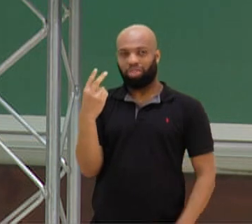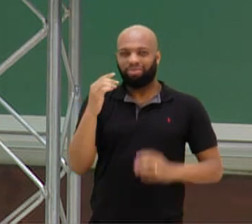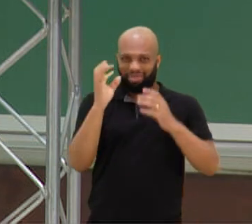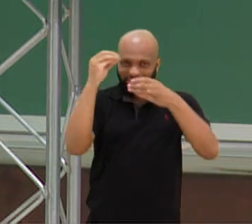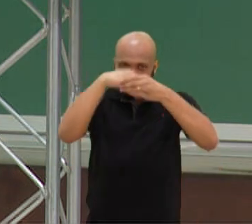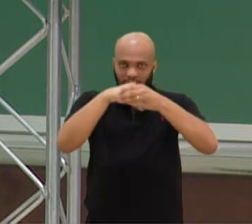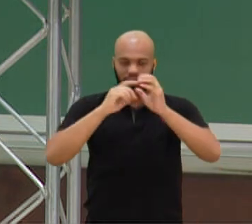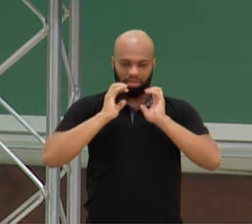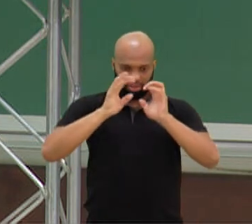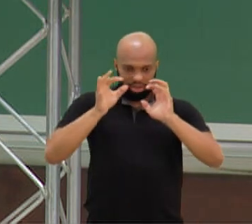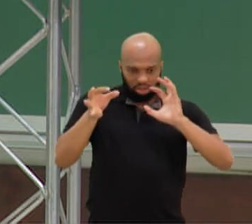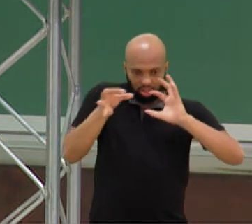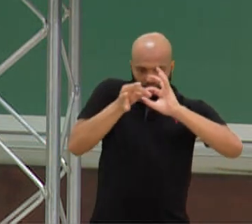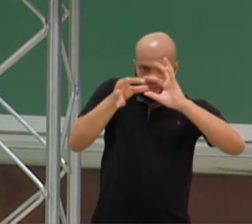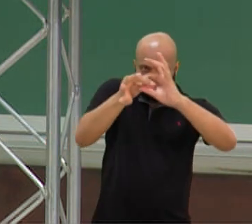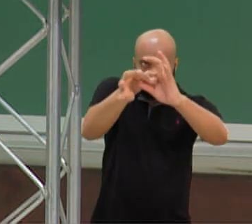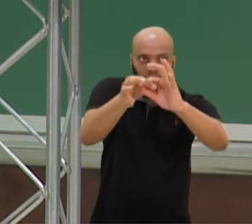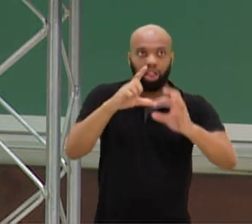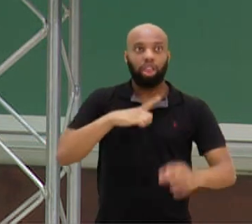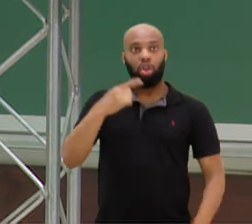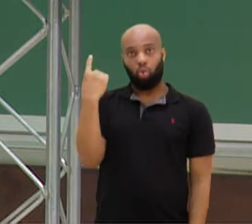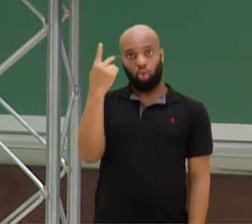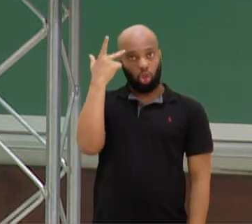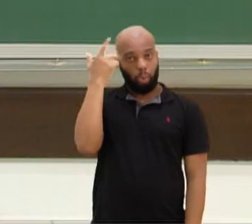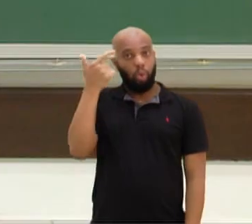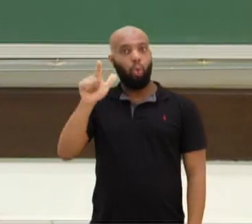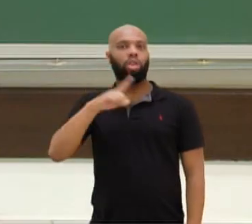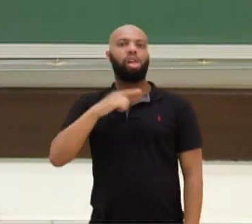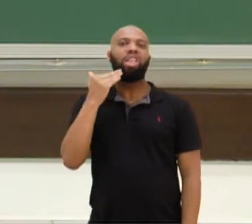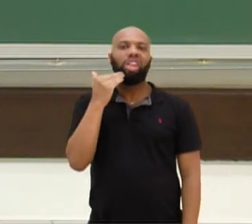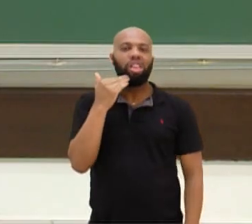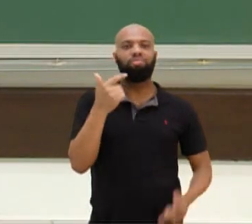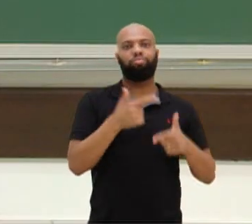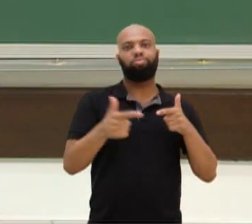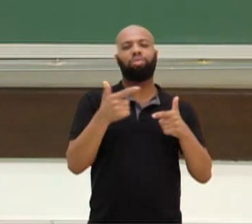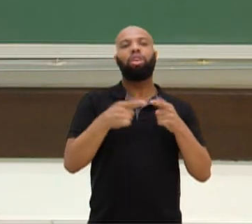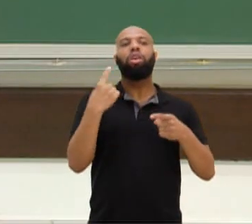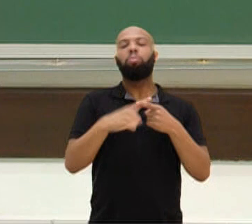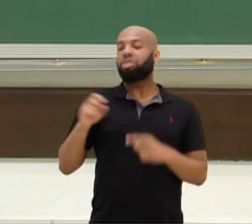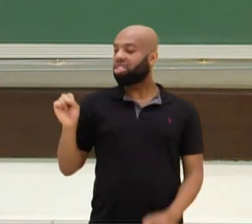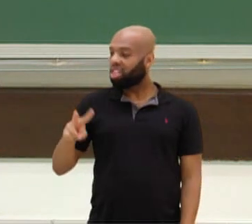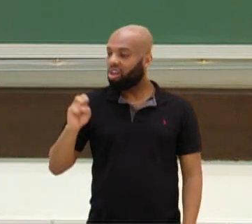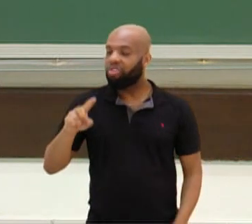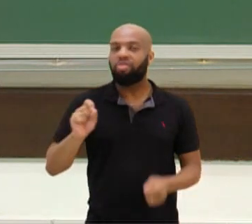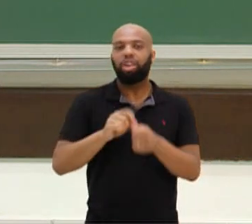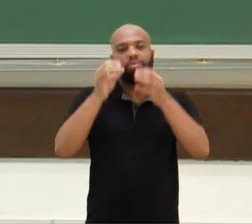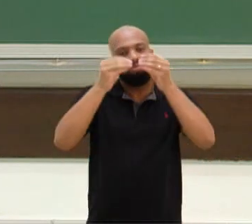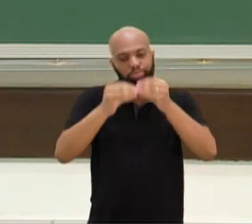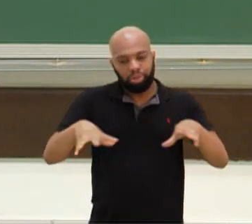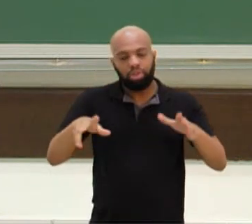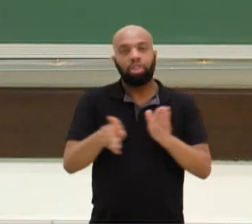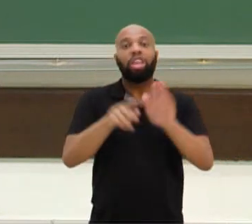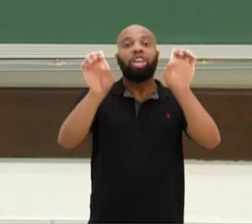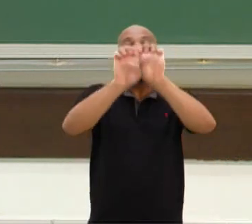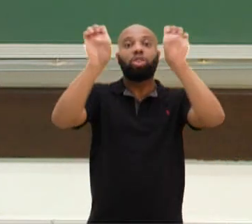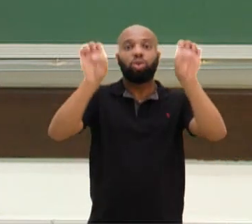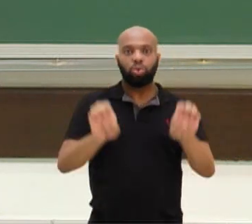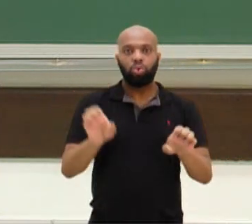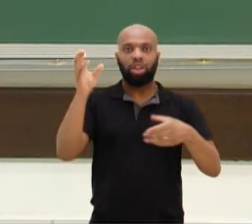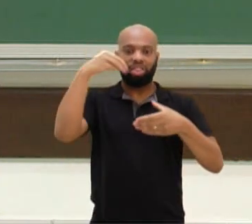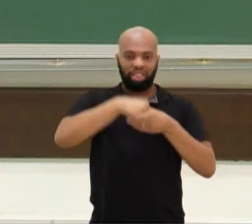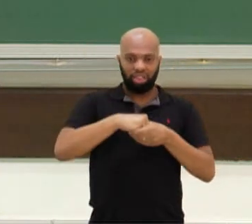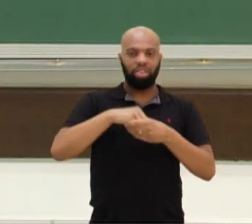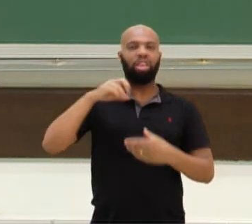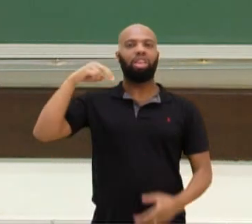outro cabainha de mielina afetada, porque o vírus ele acaba ali afetando essa estrutura do neurônio, tá?